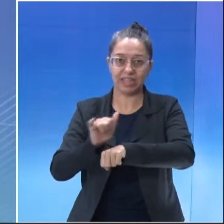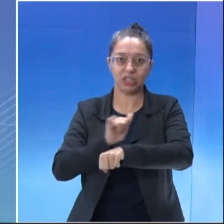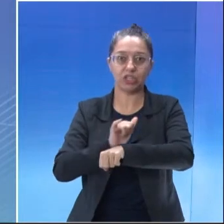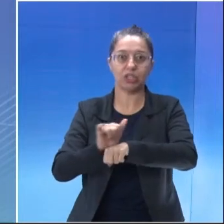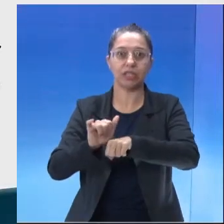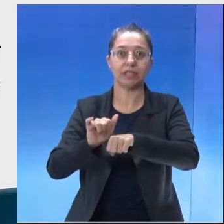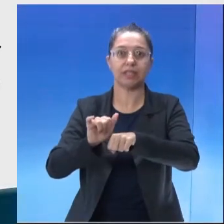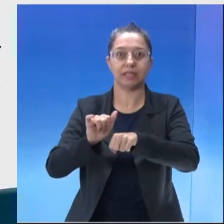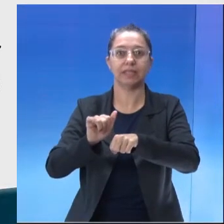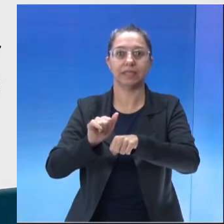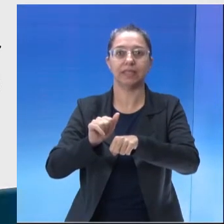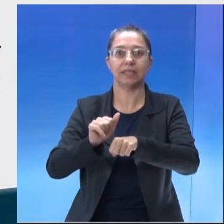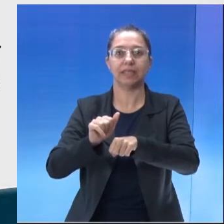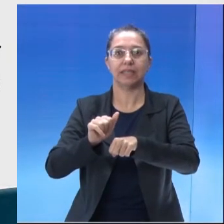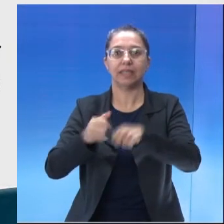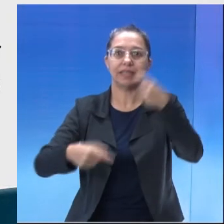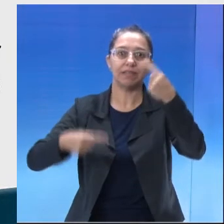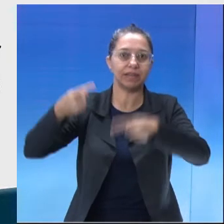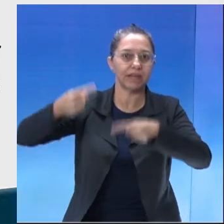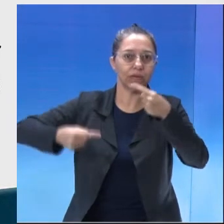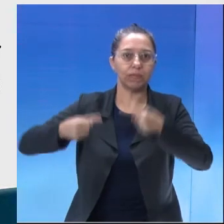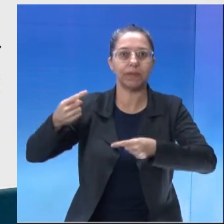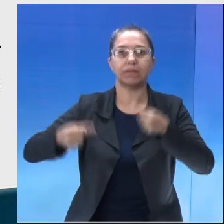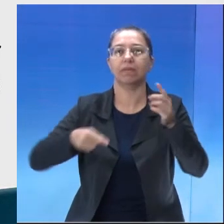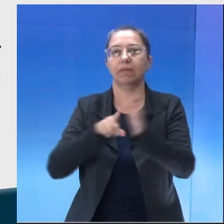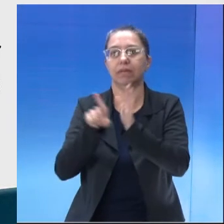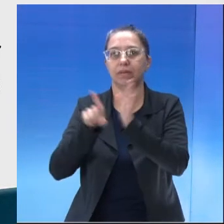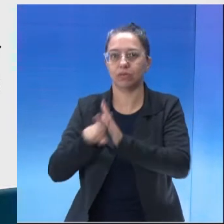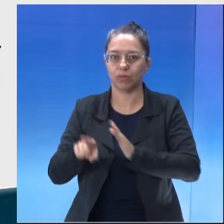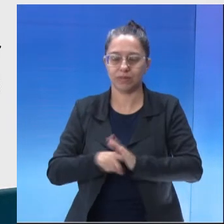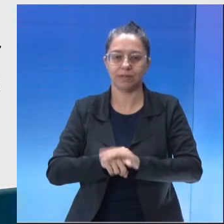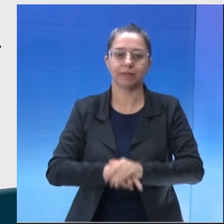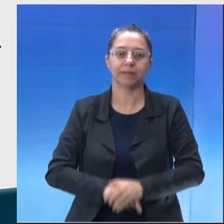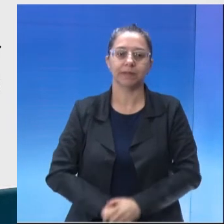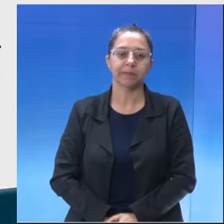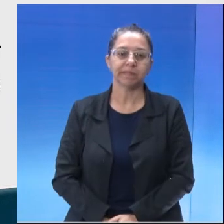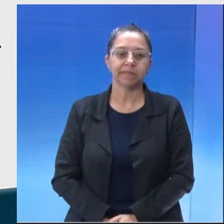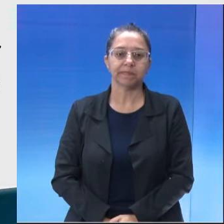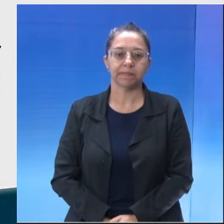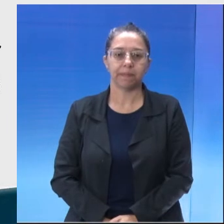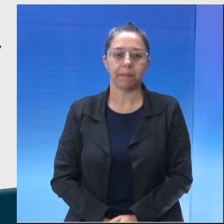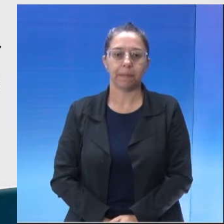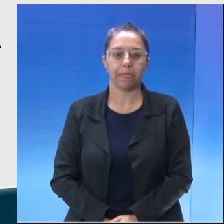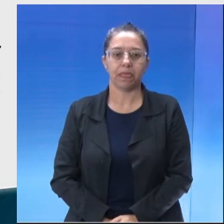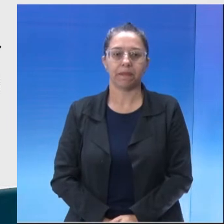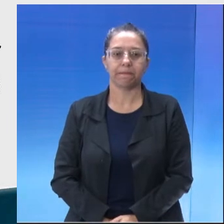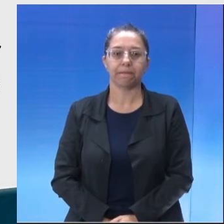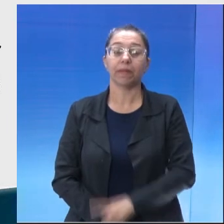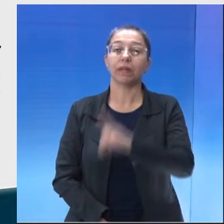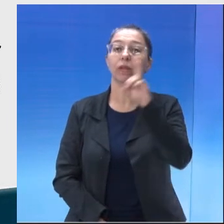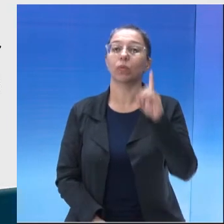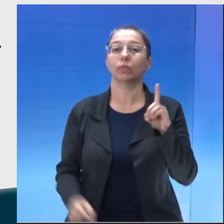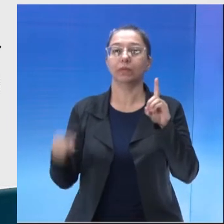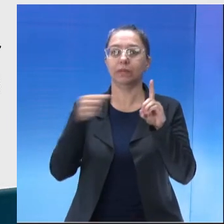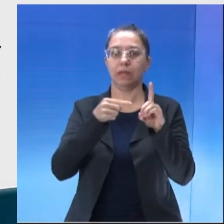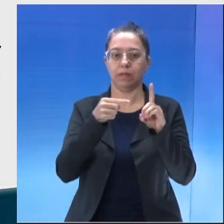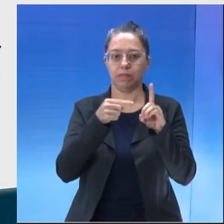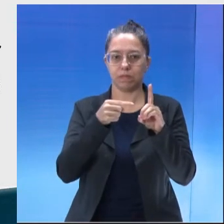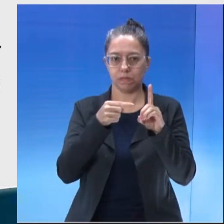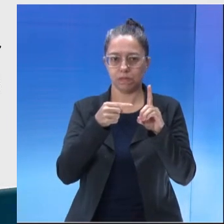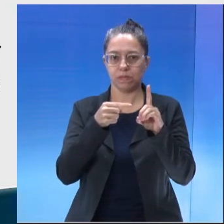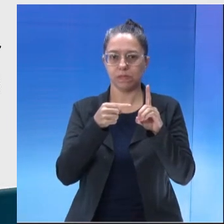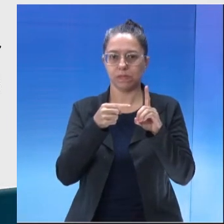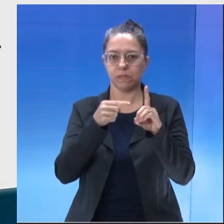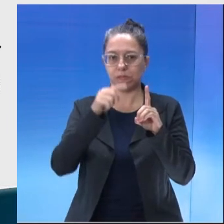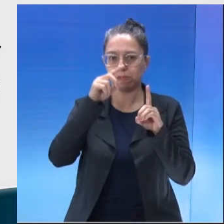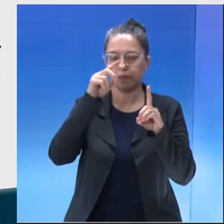resposta totalmente do sentido. Então letra D, construções de oposição, lembra lá da